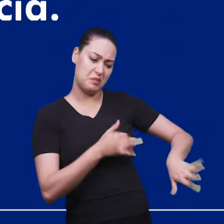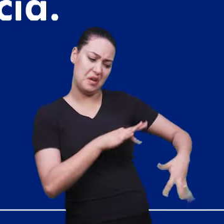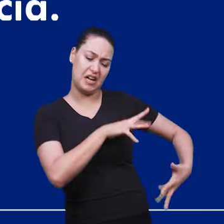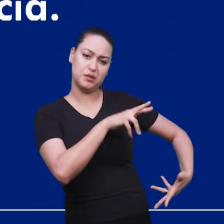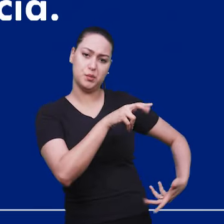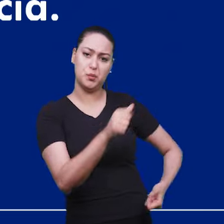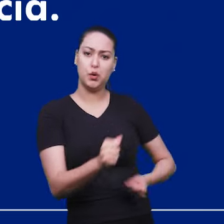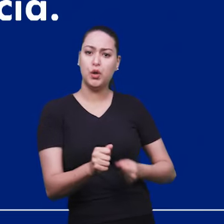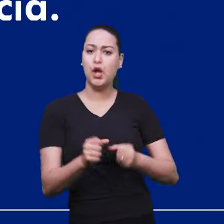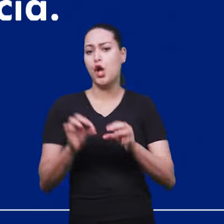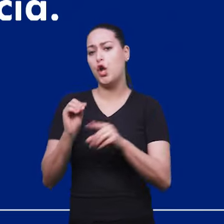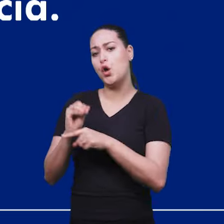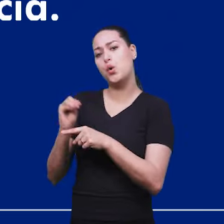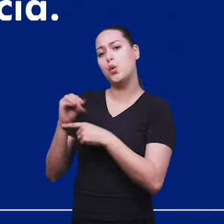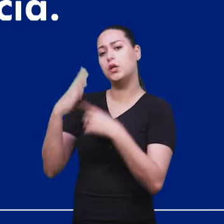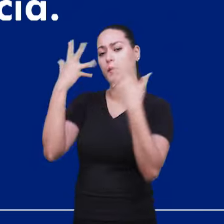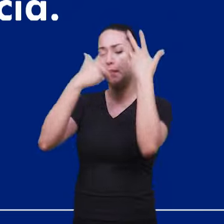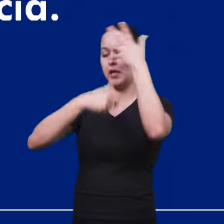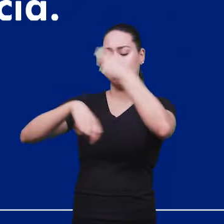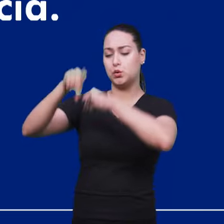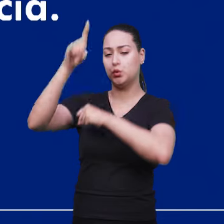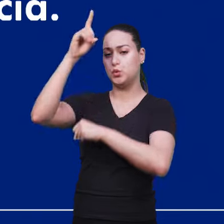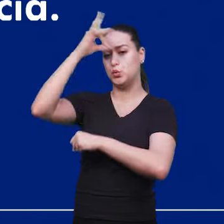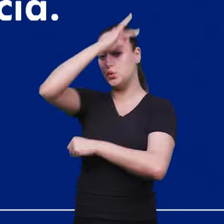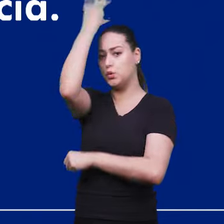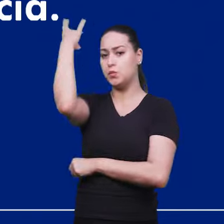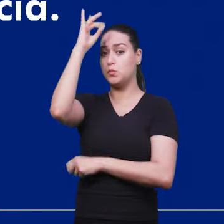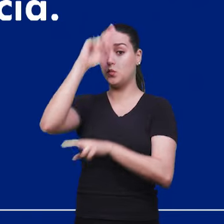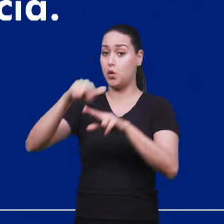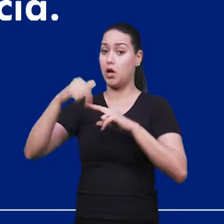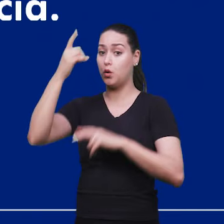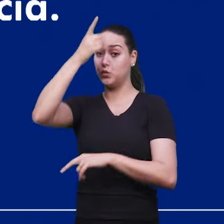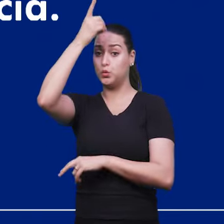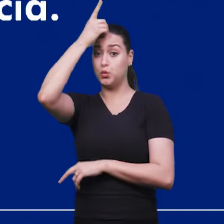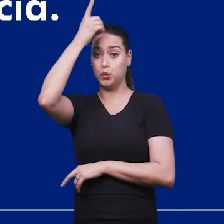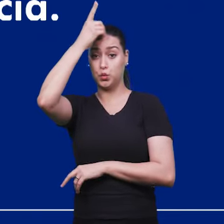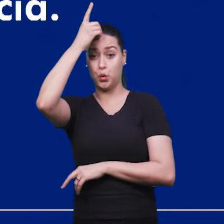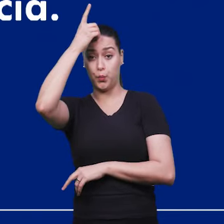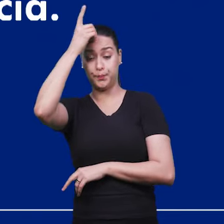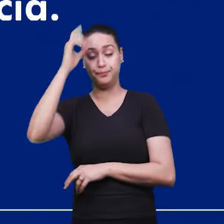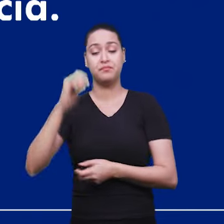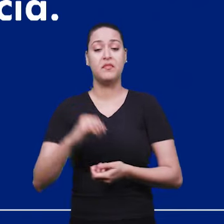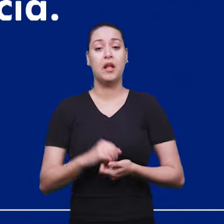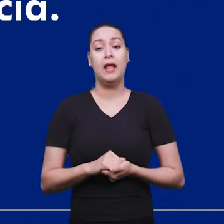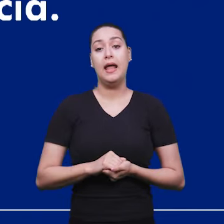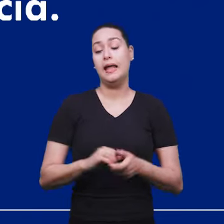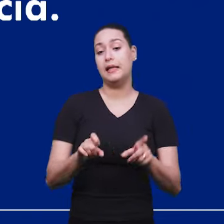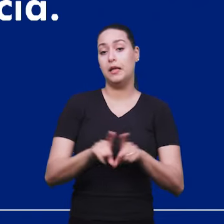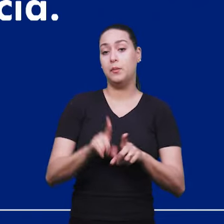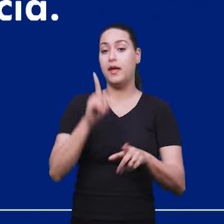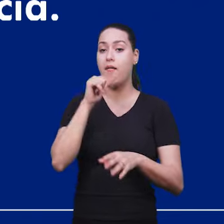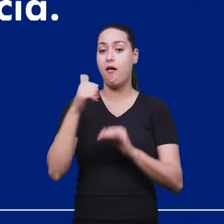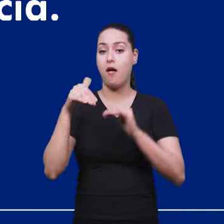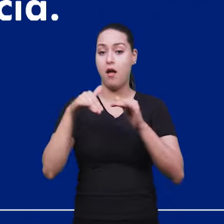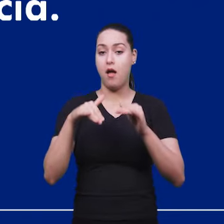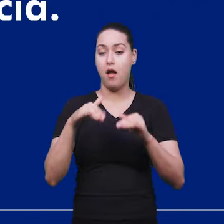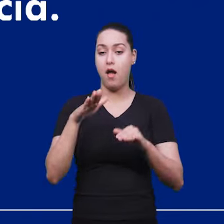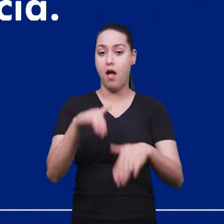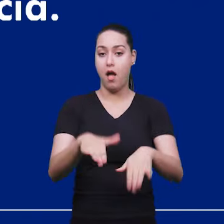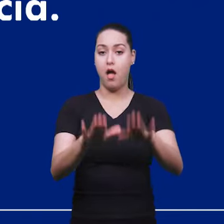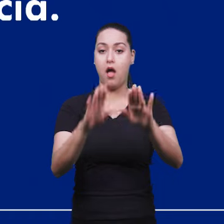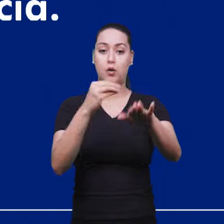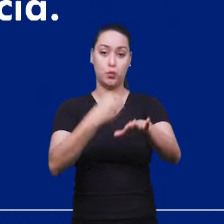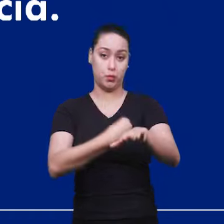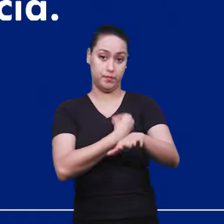a formosura da operação do Espírito Santo através dos dons espirituais, enquanto fonte selada se refere ao selo